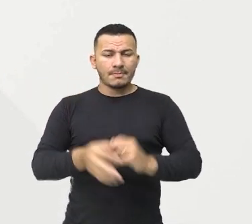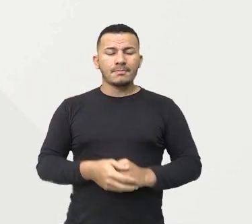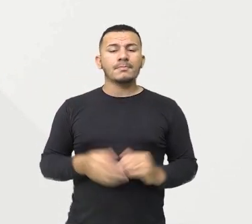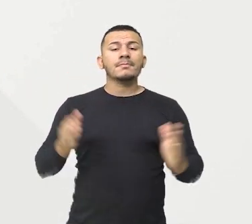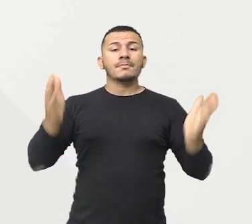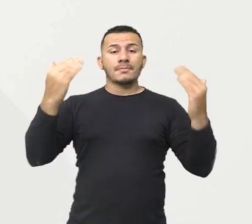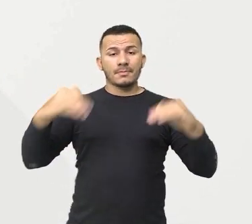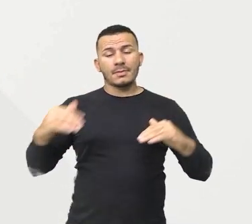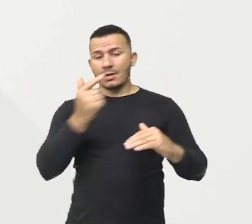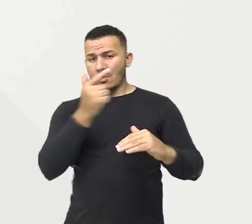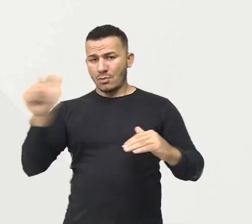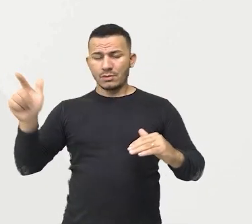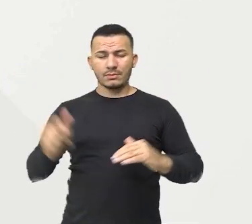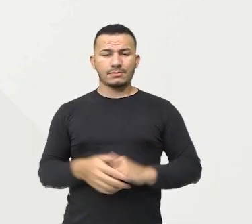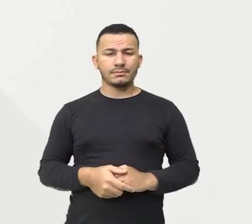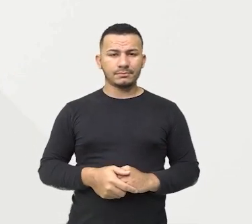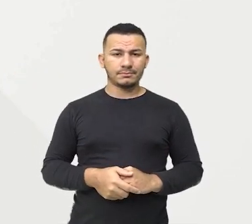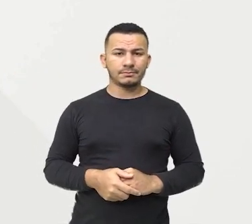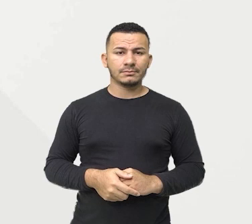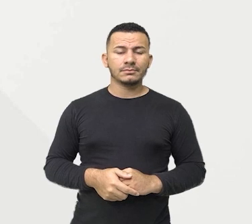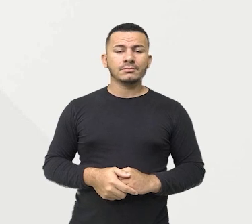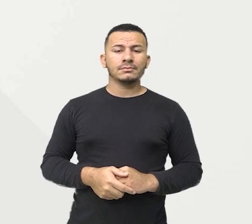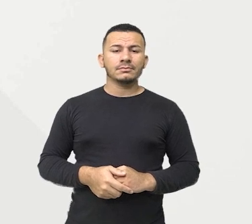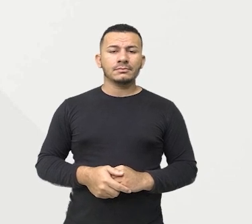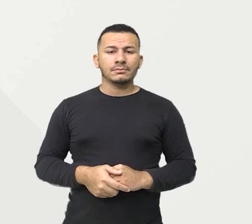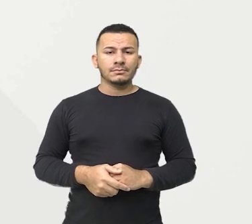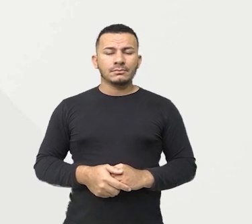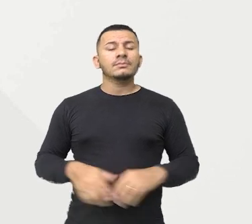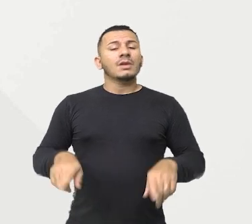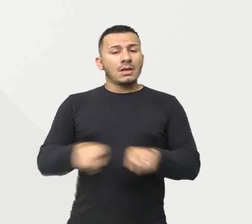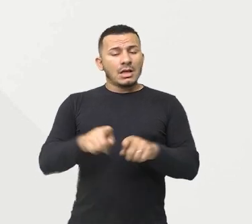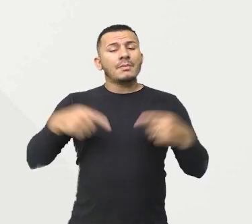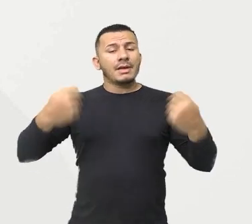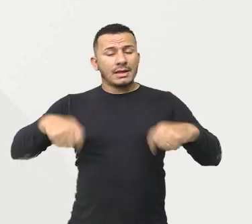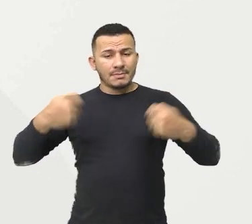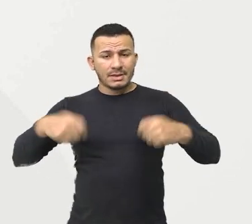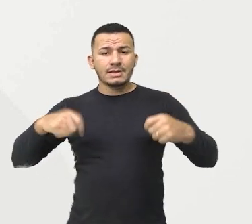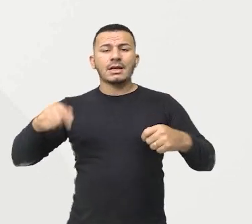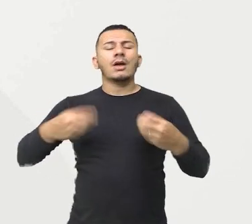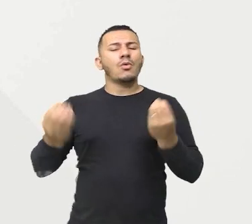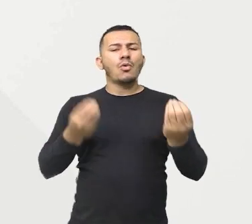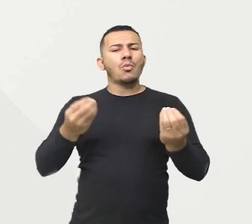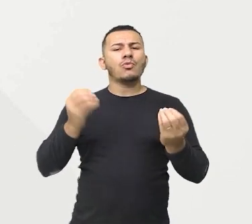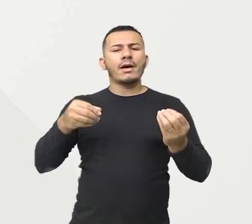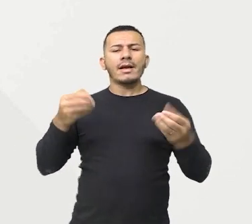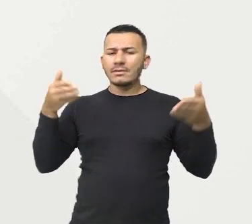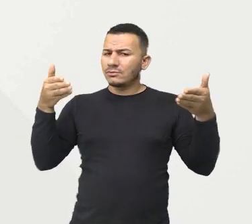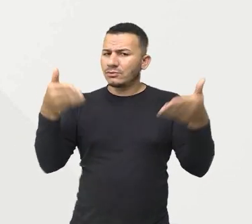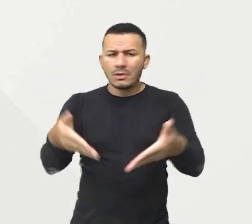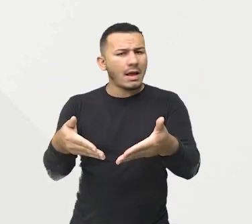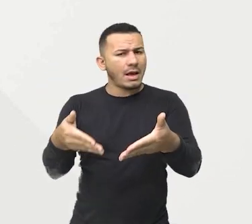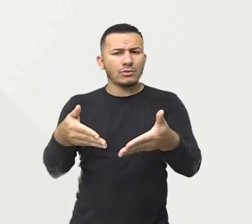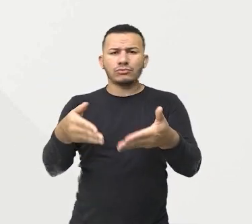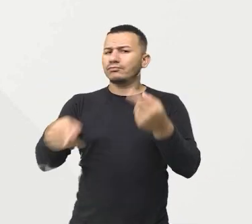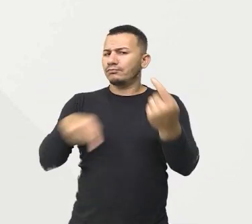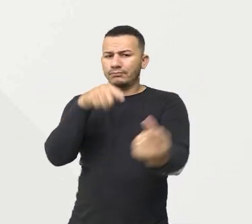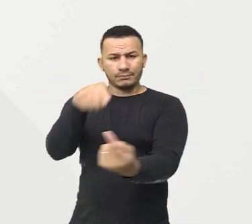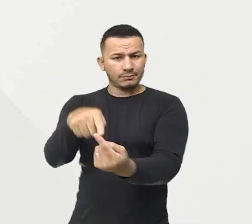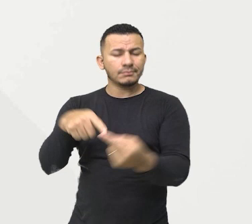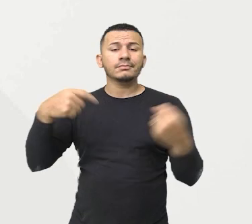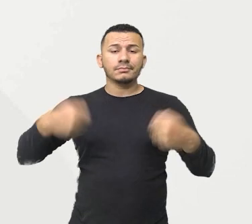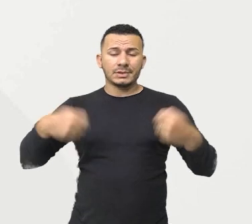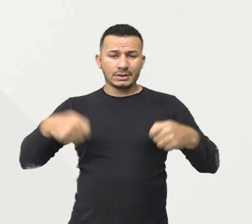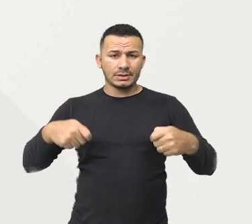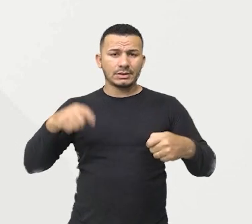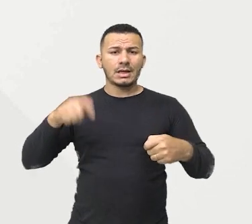sobre a ideia principal. Deve ser escrita de forma direta e objetiva. Ou seja, deve ser escrita utilizando aquela linguagem